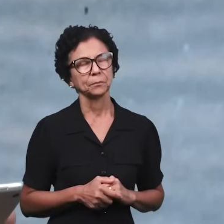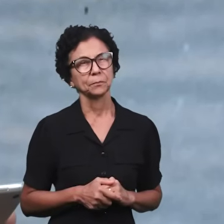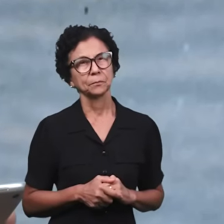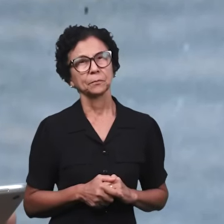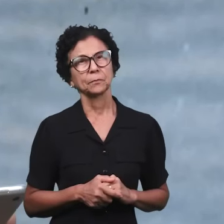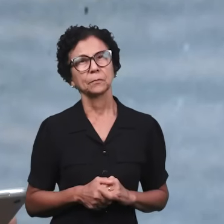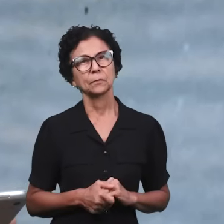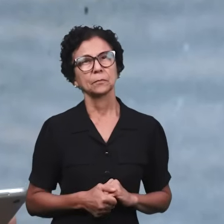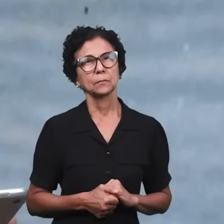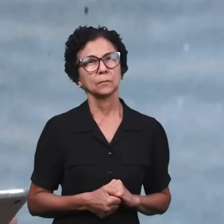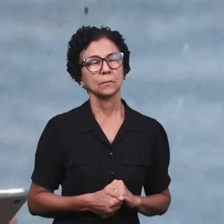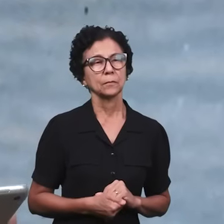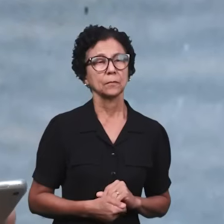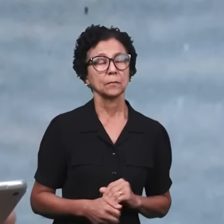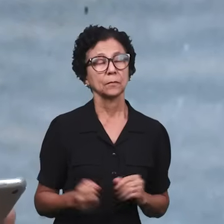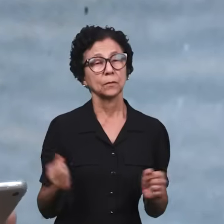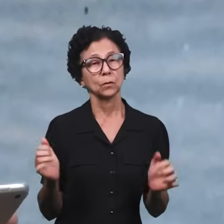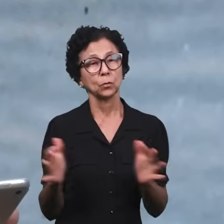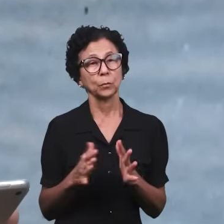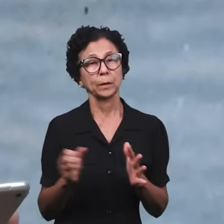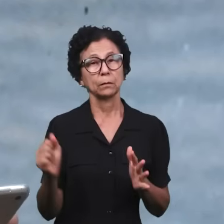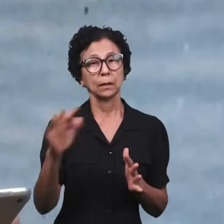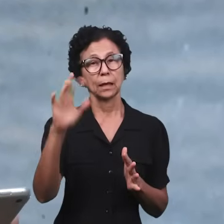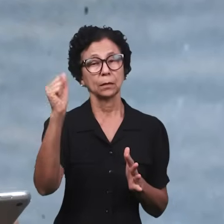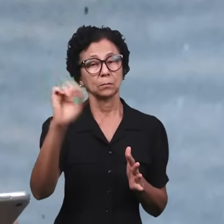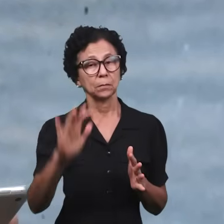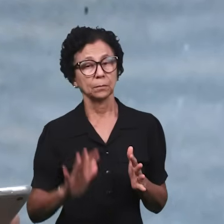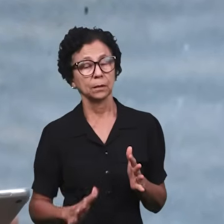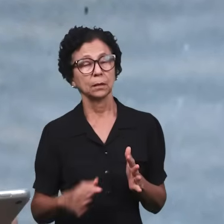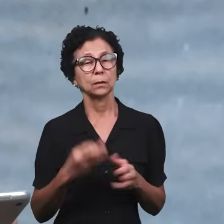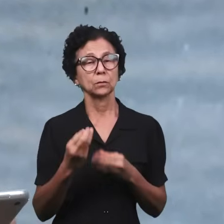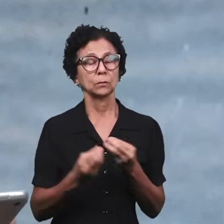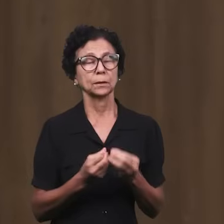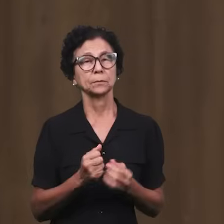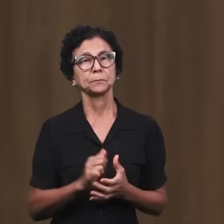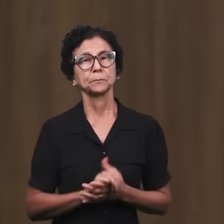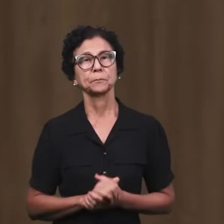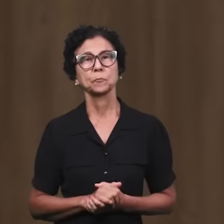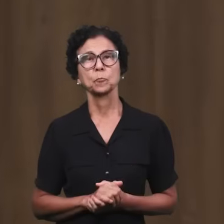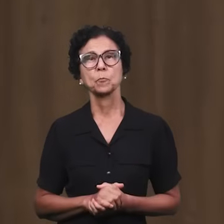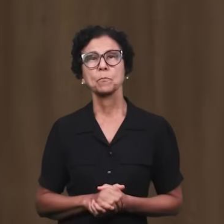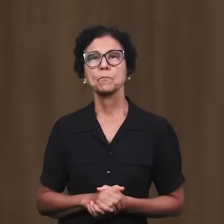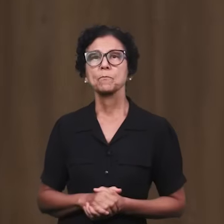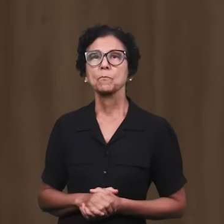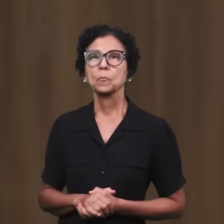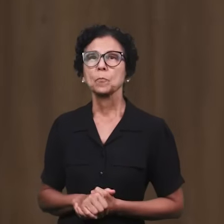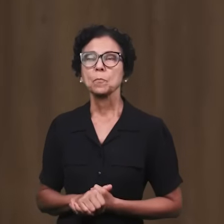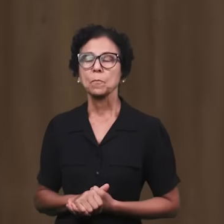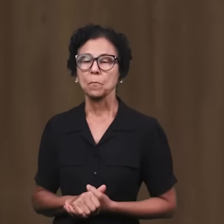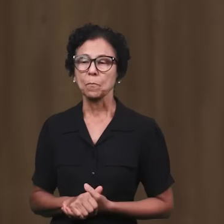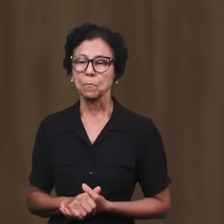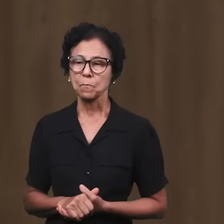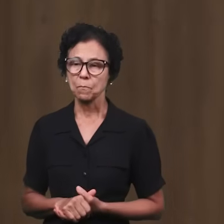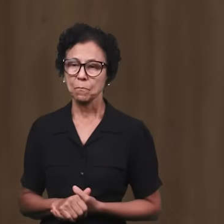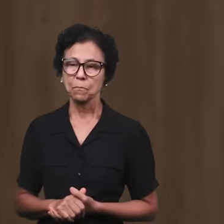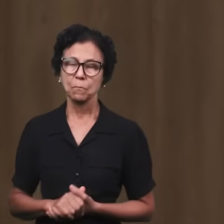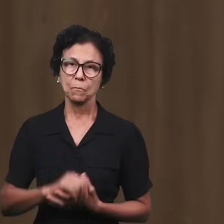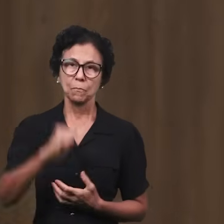o mercado mais aquecido e menos aquecido, e do ponto de vista de Brasil, como é que está esse mercado? É interessante. O